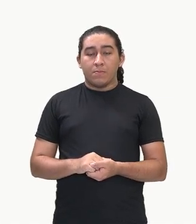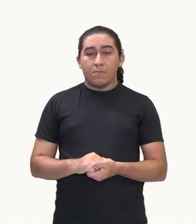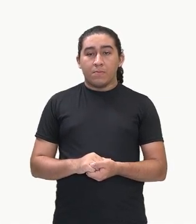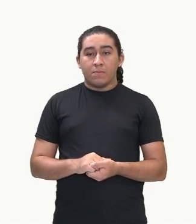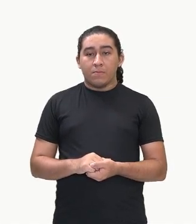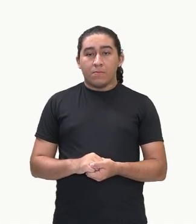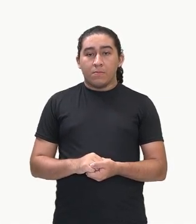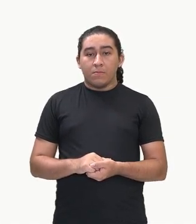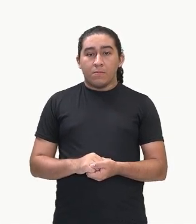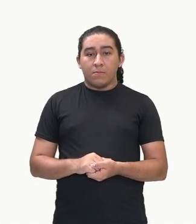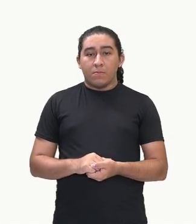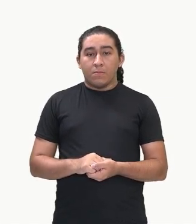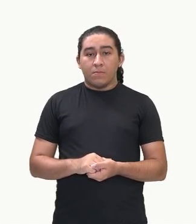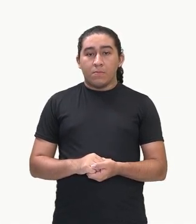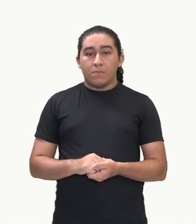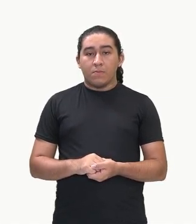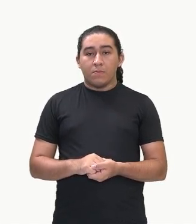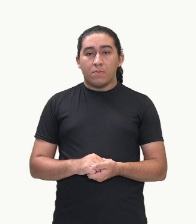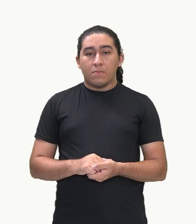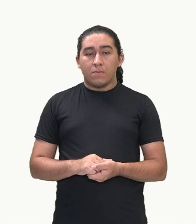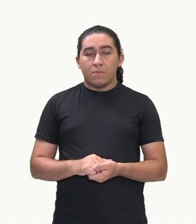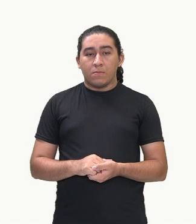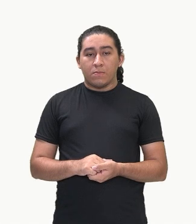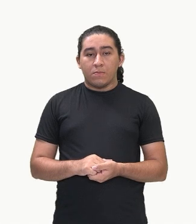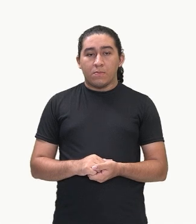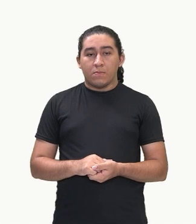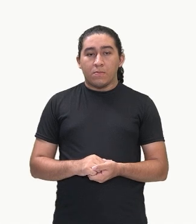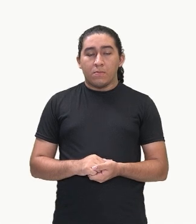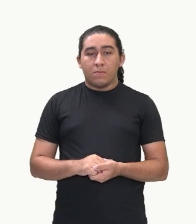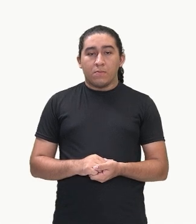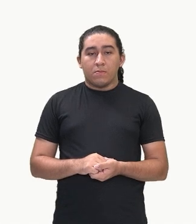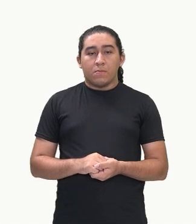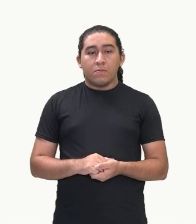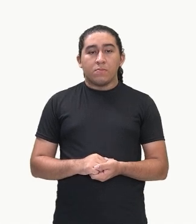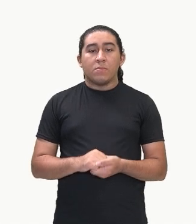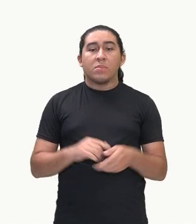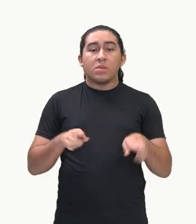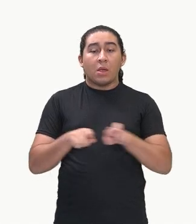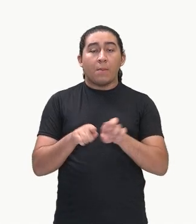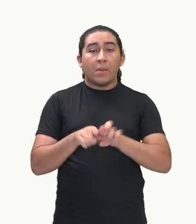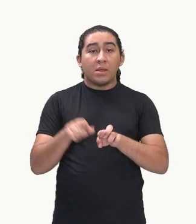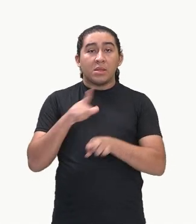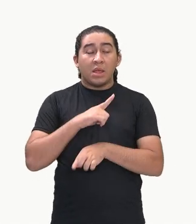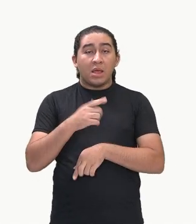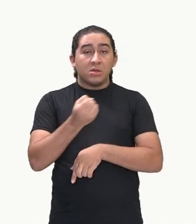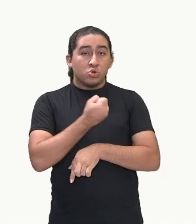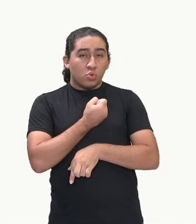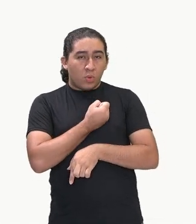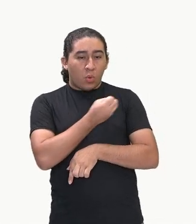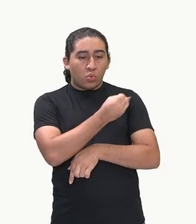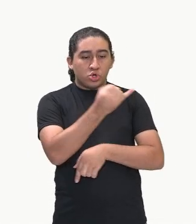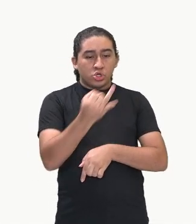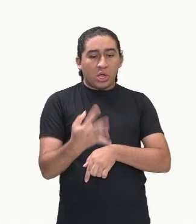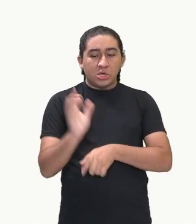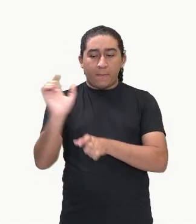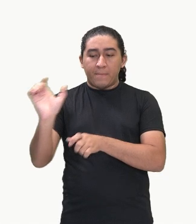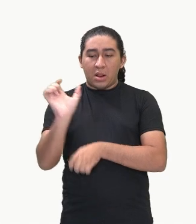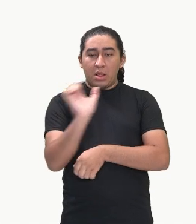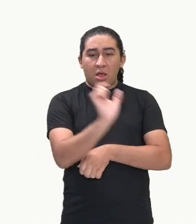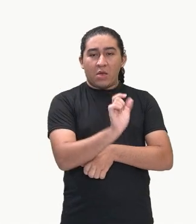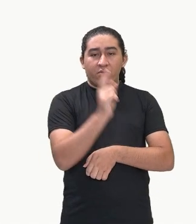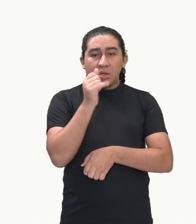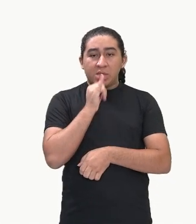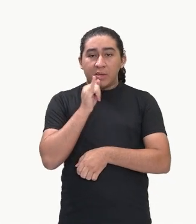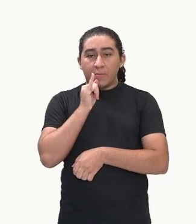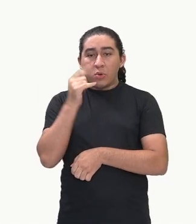também enumeração de palavras, né? Aqui a diferença entre uma